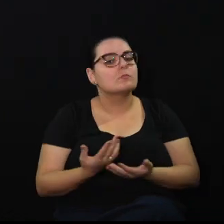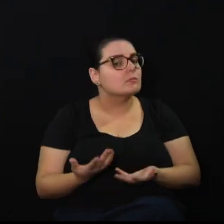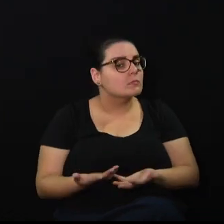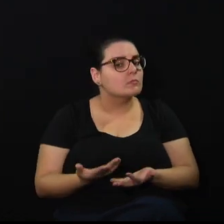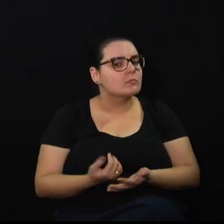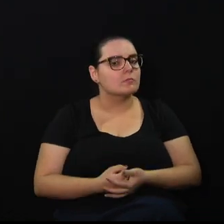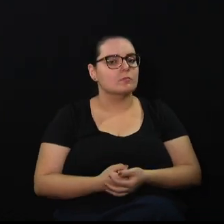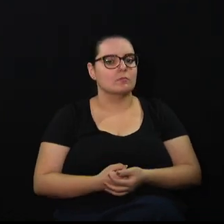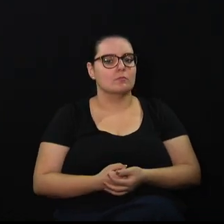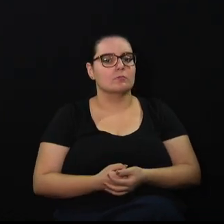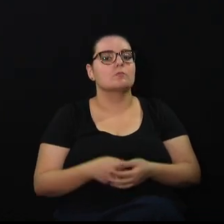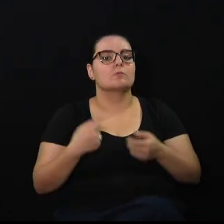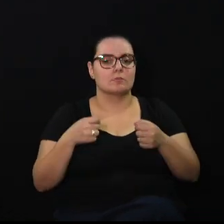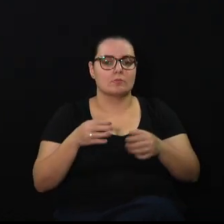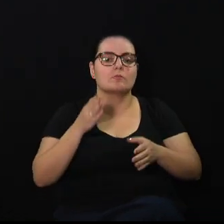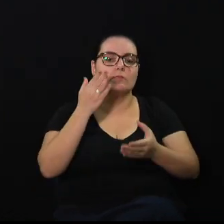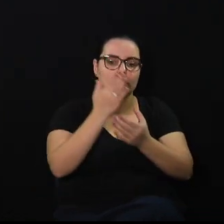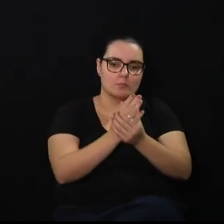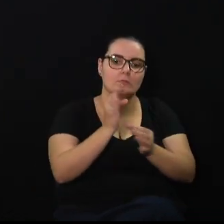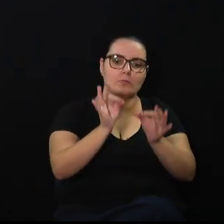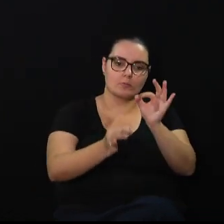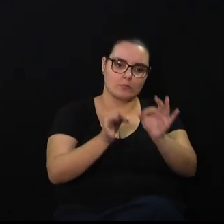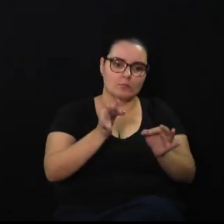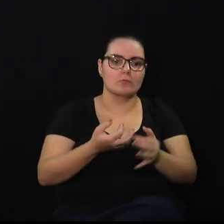instruir o processo judicial